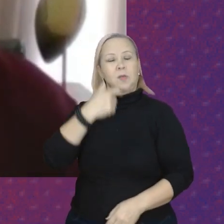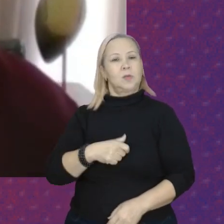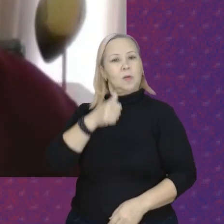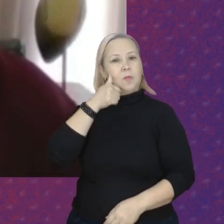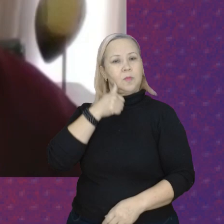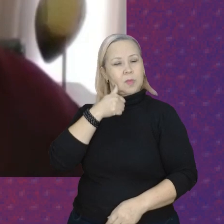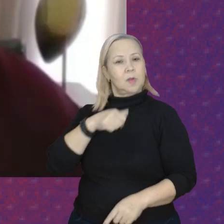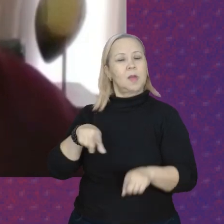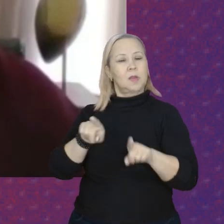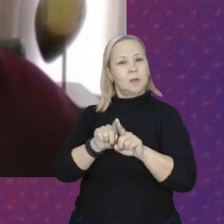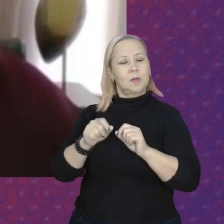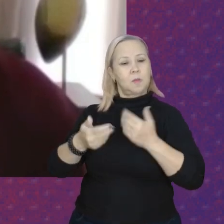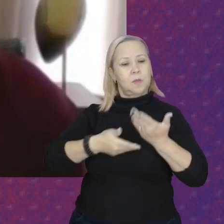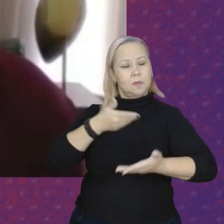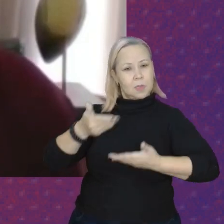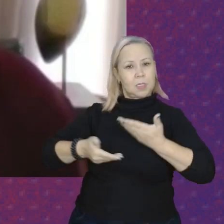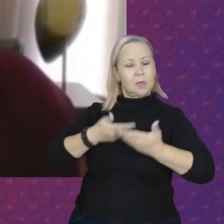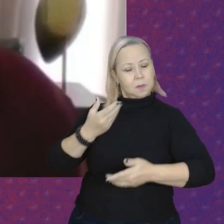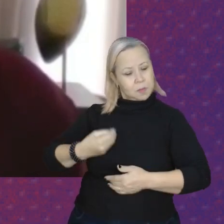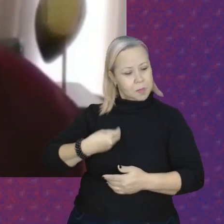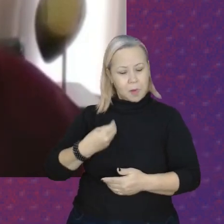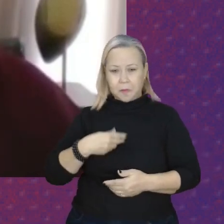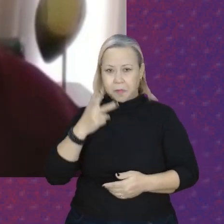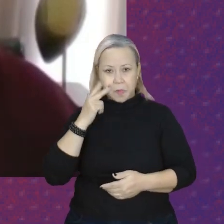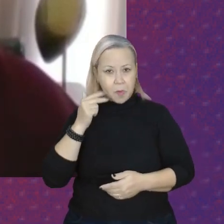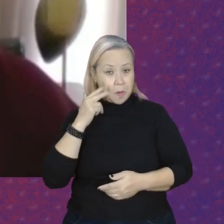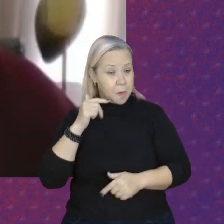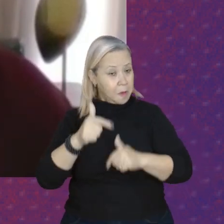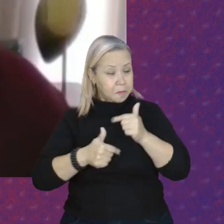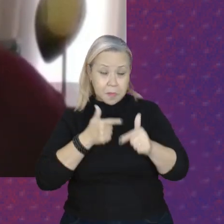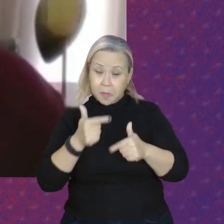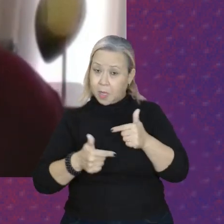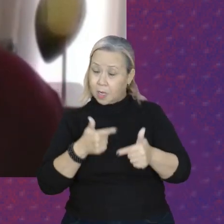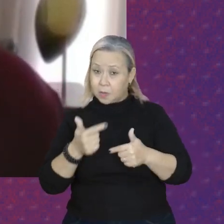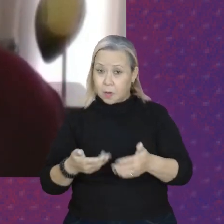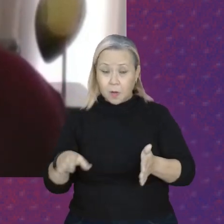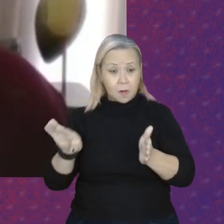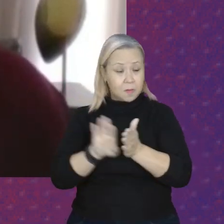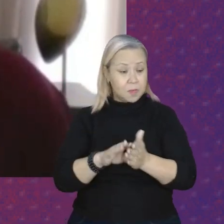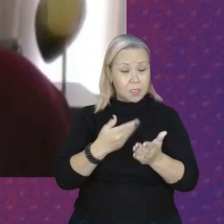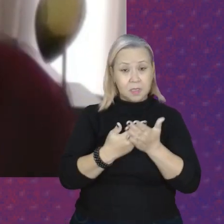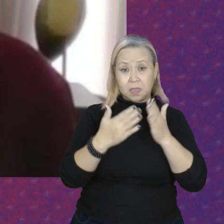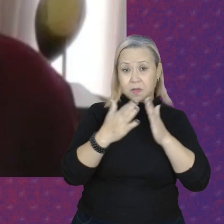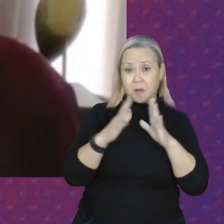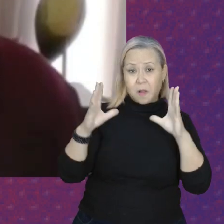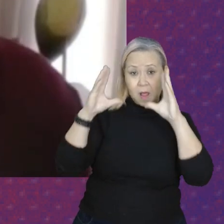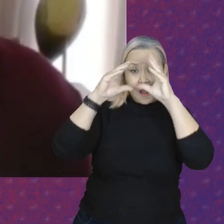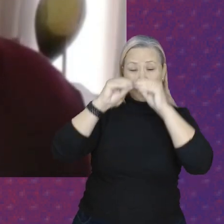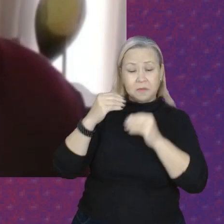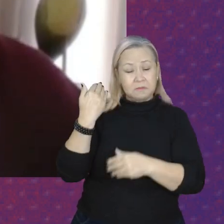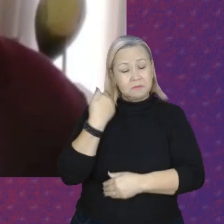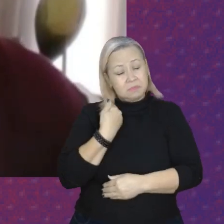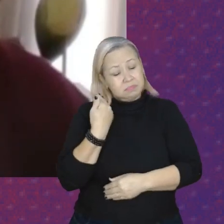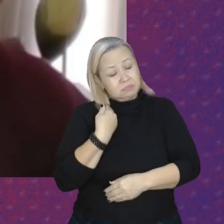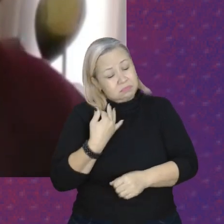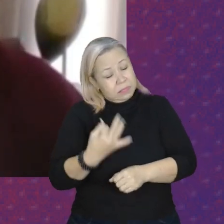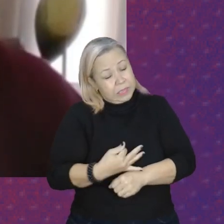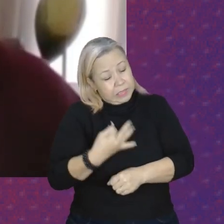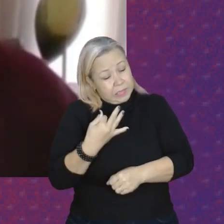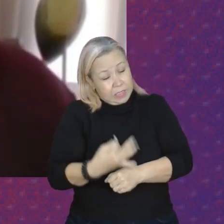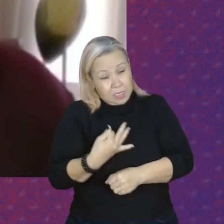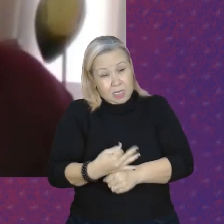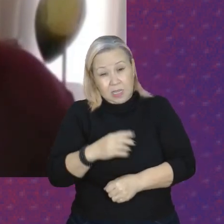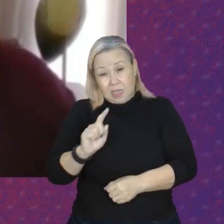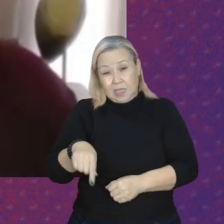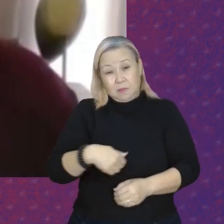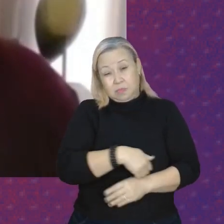Nós também lidamos com a vida de trabalhadoras que chegam da escola de noite, cansadas, depois de uma jornada